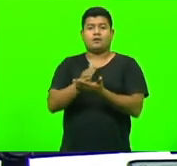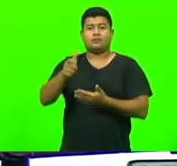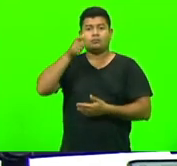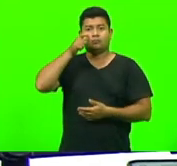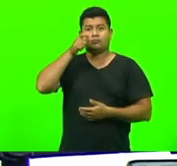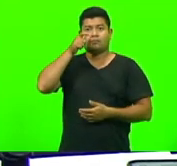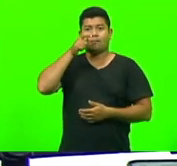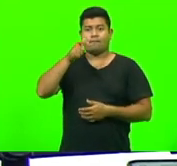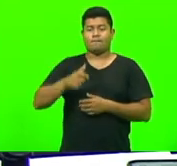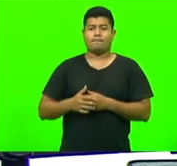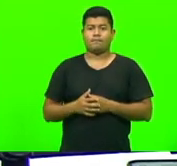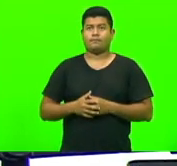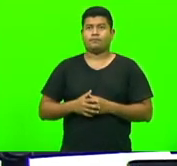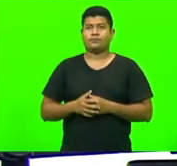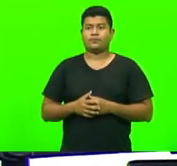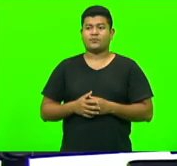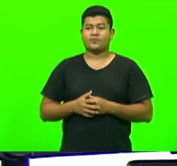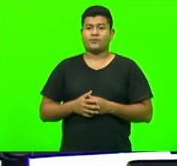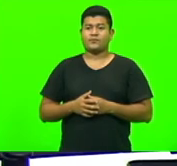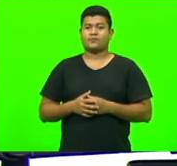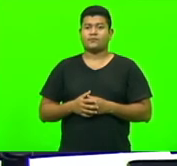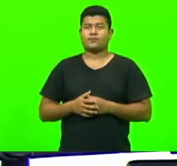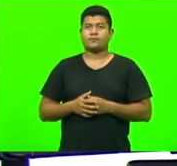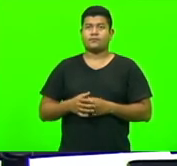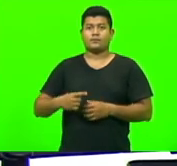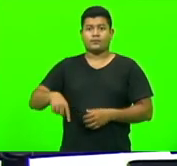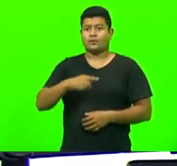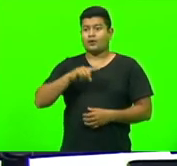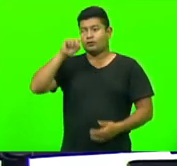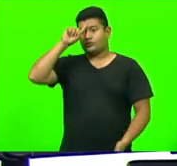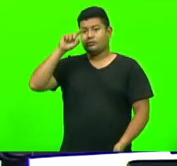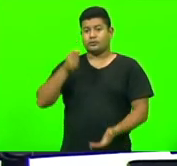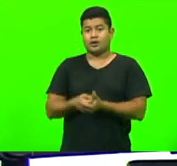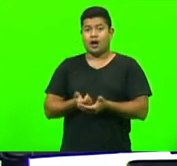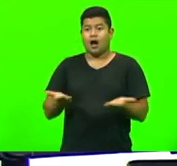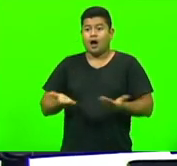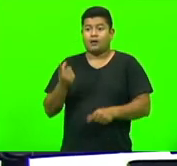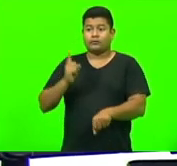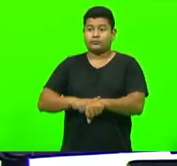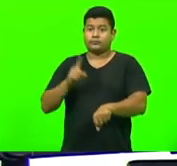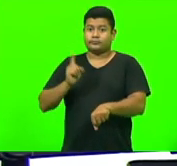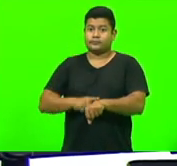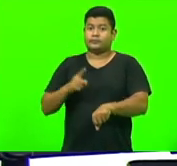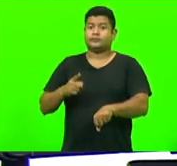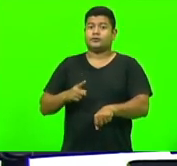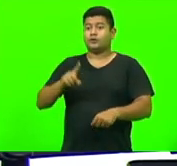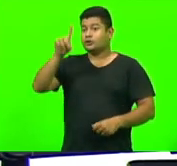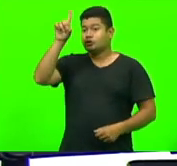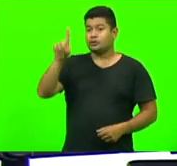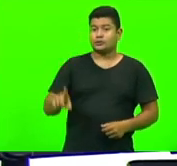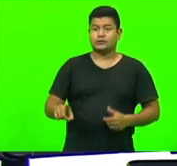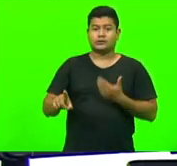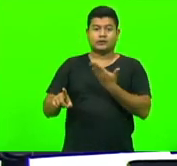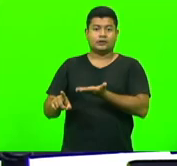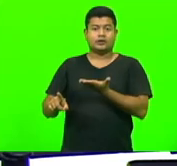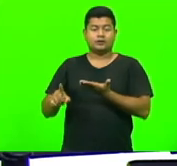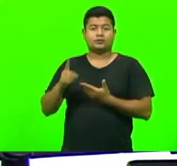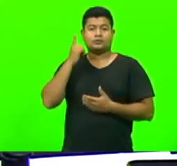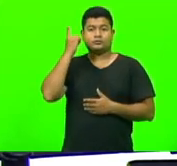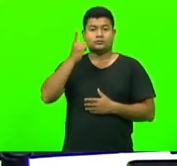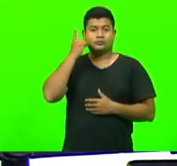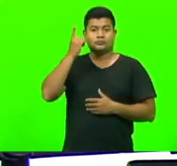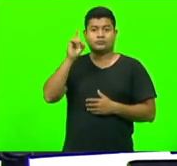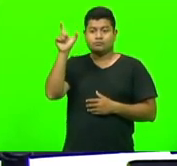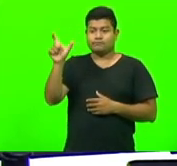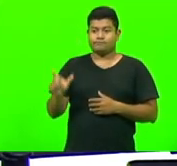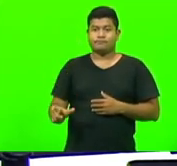tempo. Senhor presidente, o que nós estamos decidindo agora, nesse momento, é um direito de um deputado para que ele